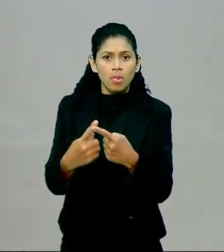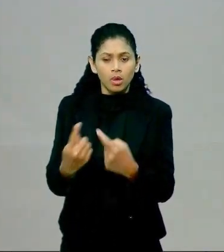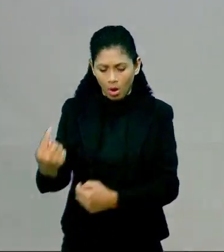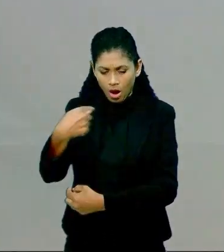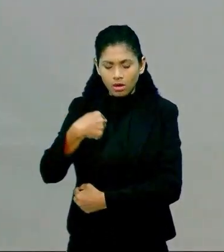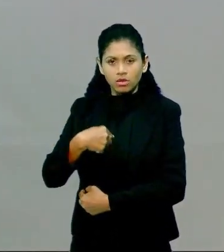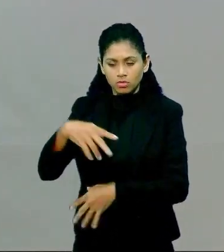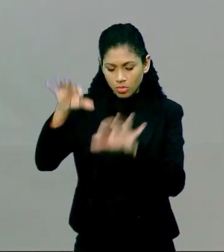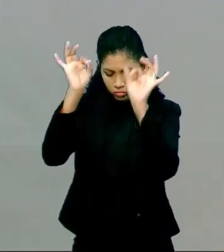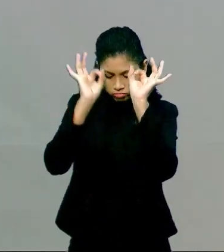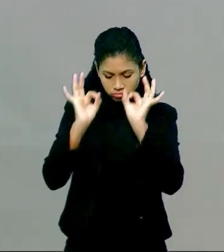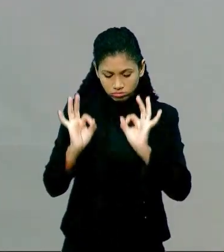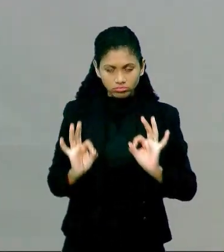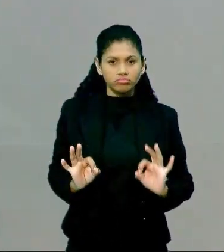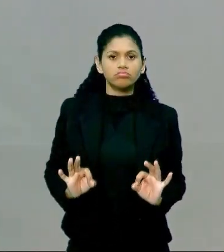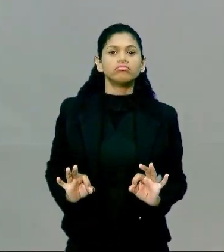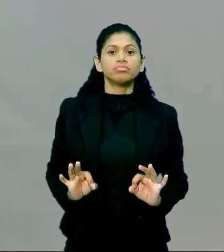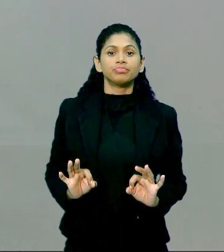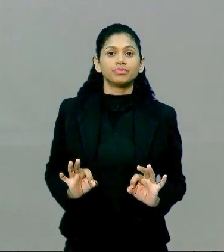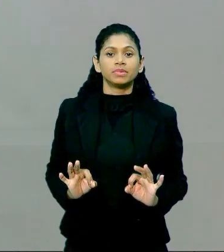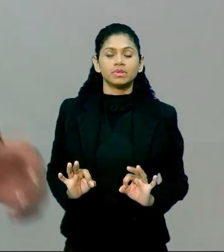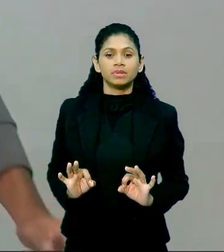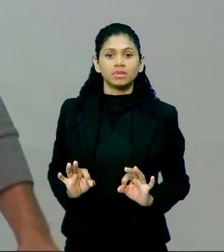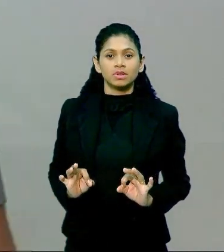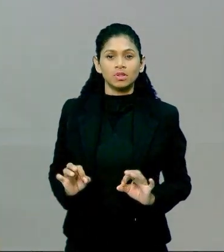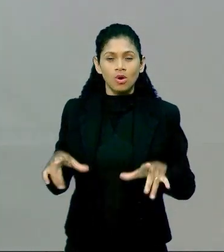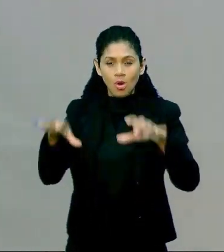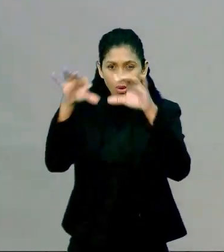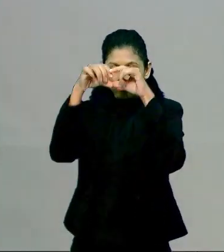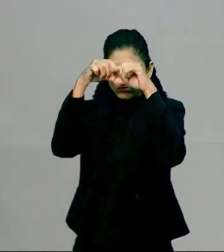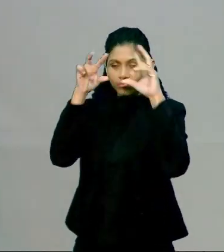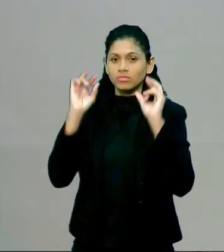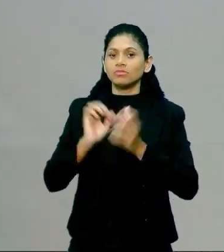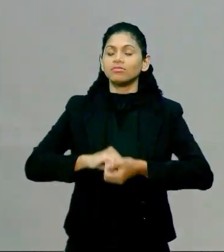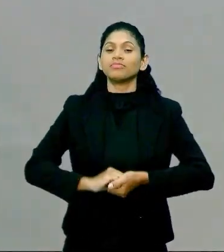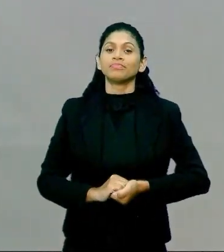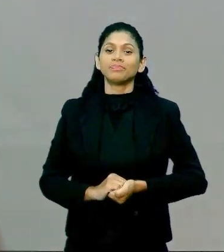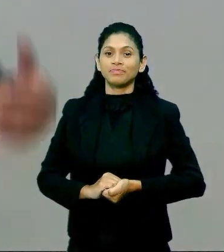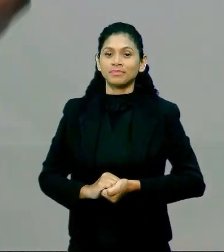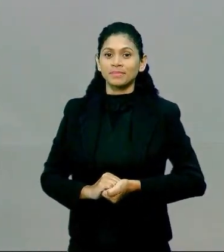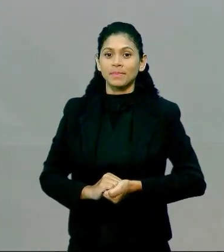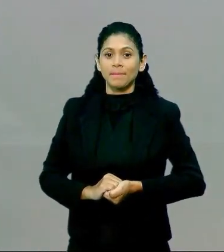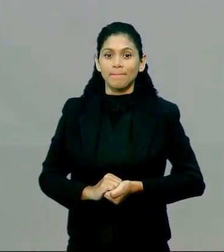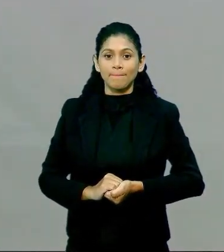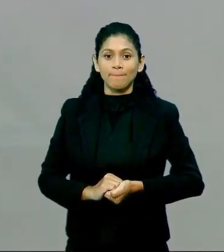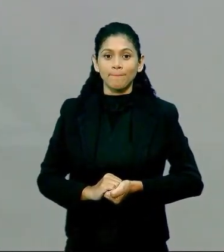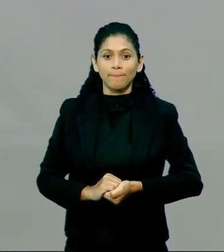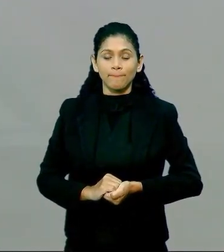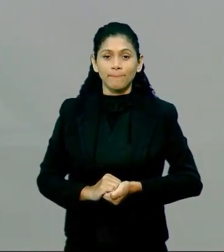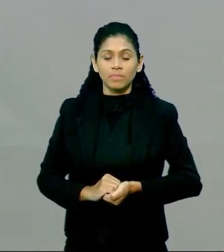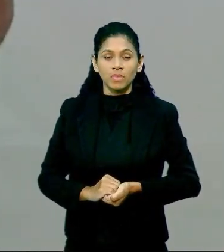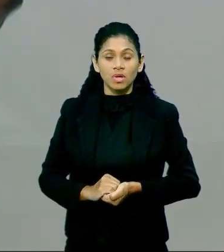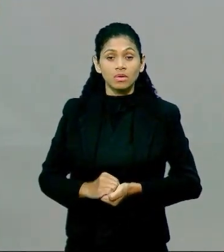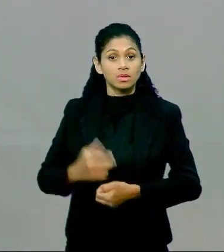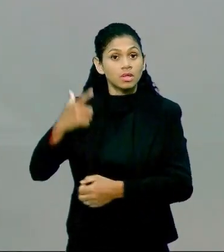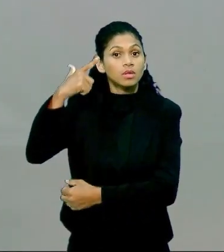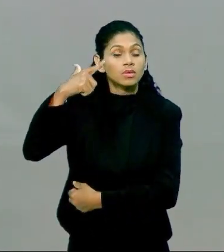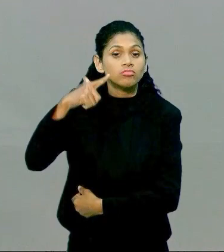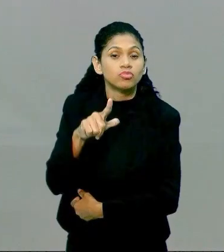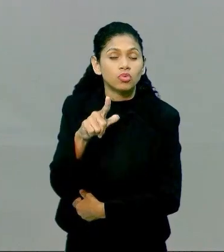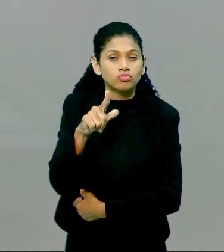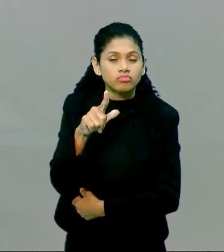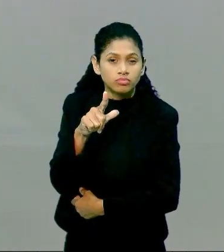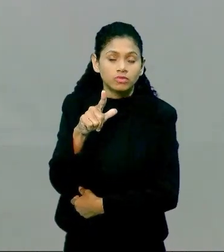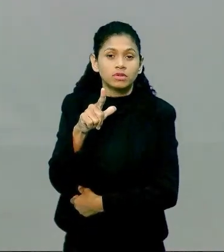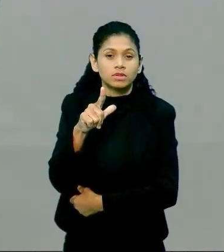mim, look in my ears, sei lá, vamos lá. Você consegue